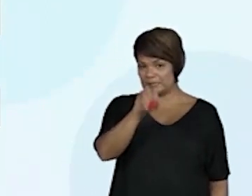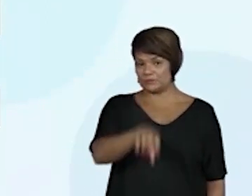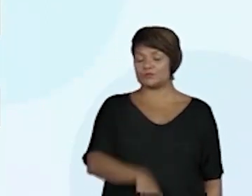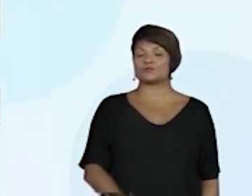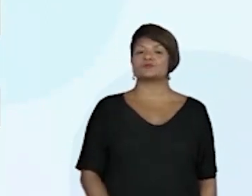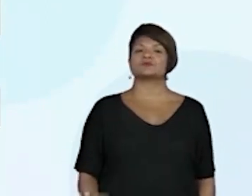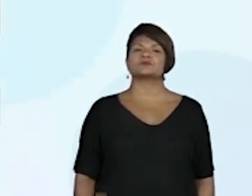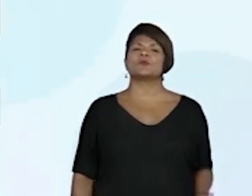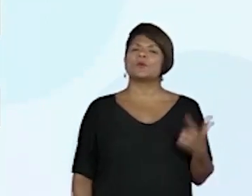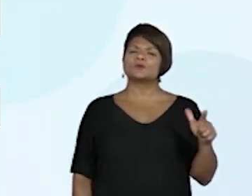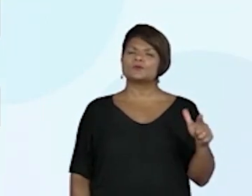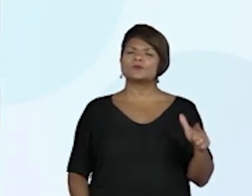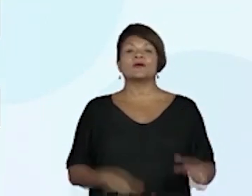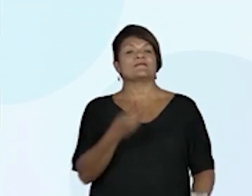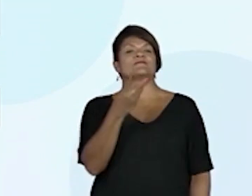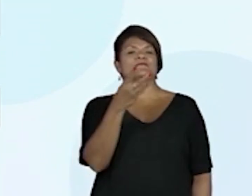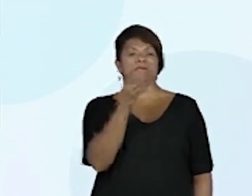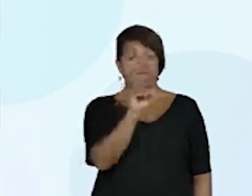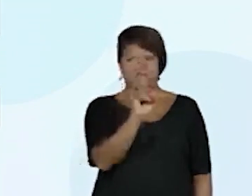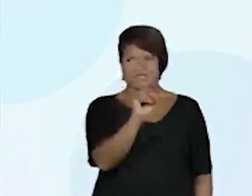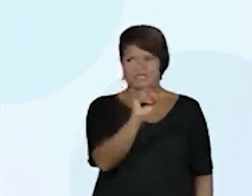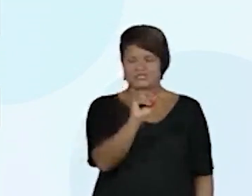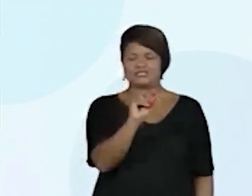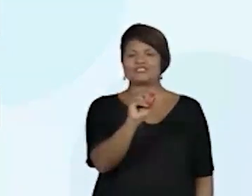Qual que era o outro? E 20.